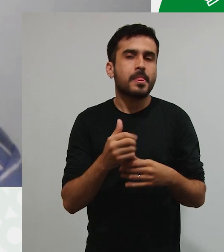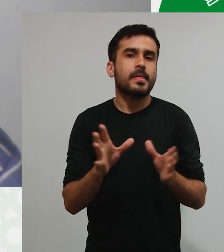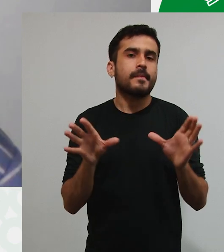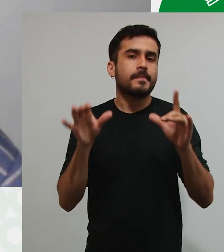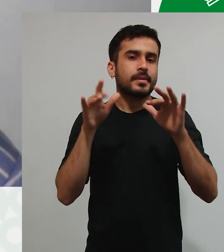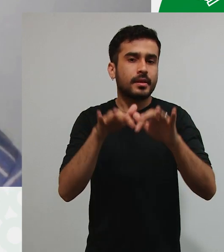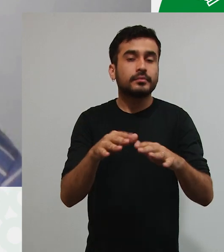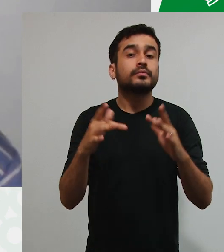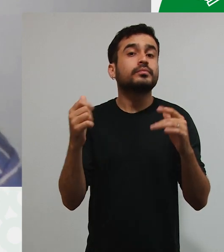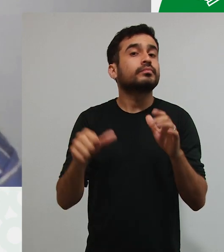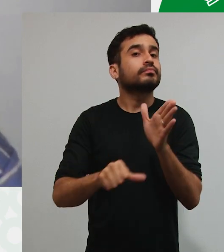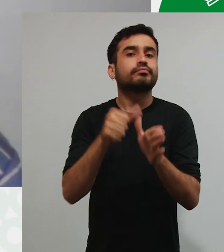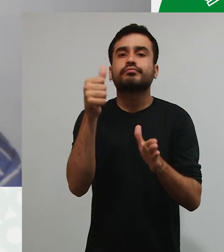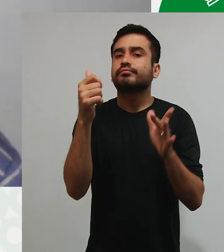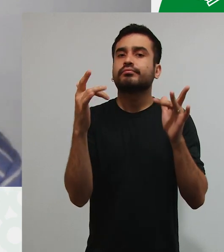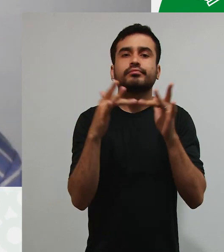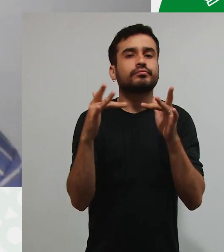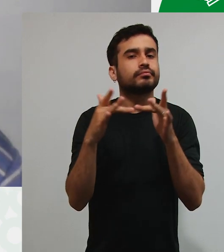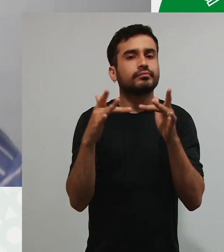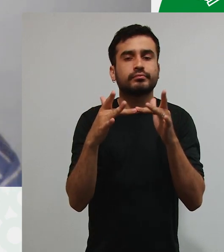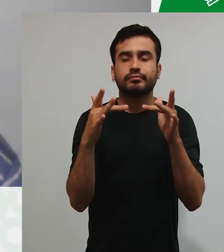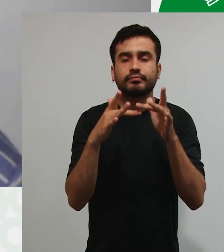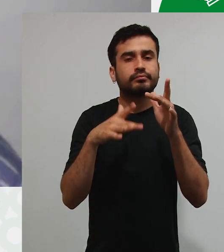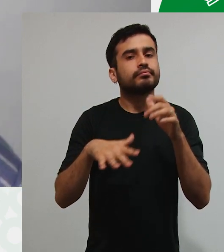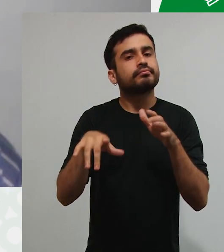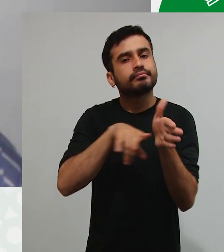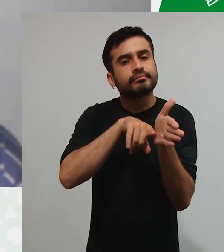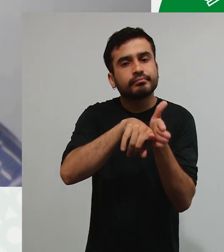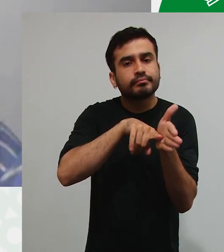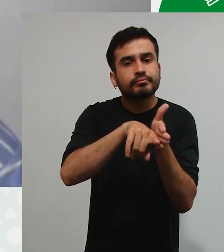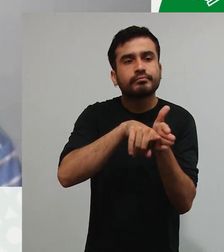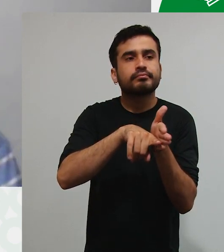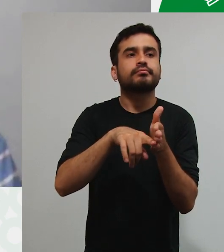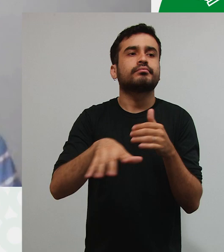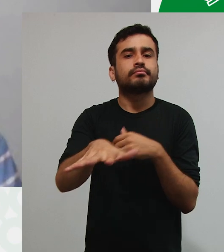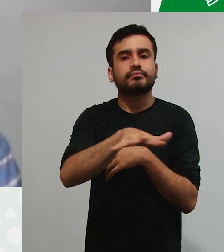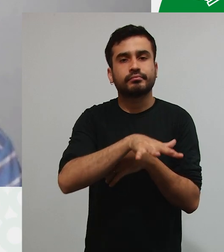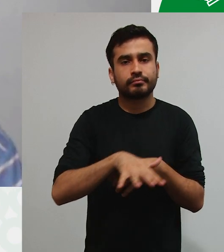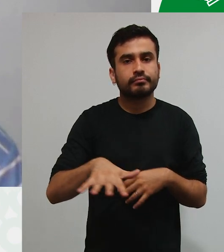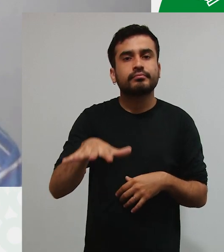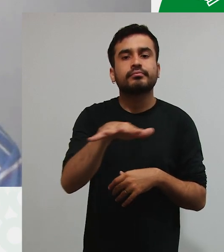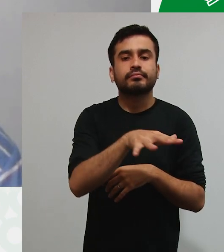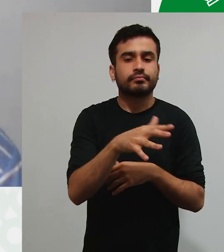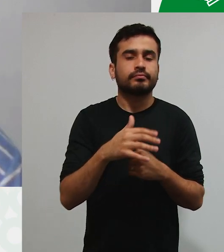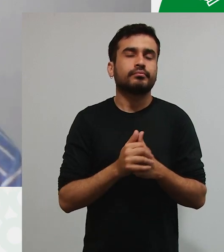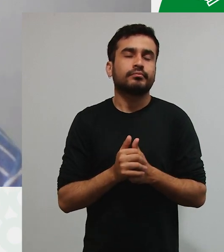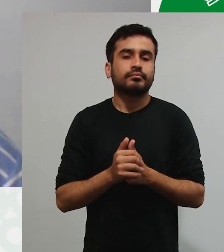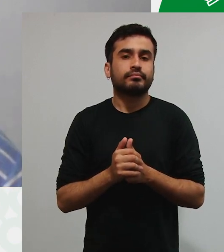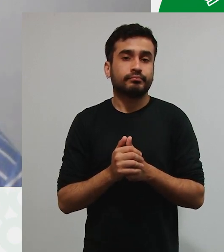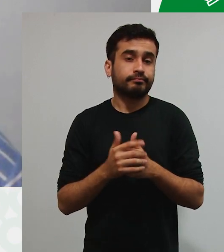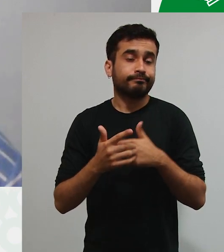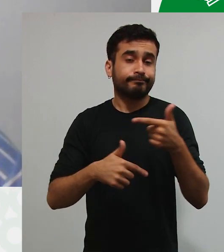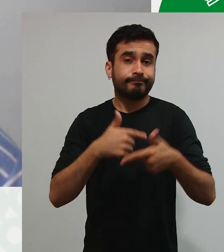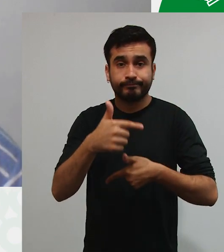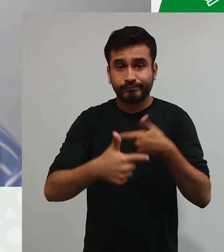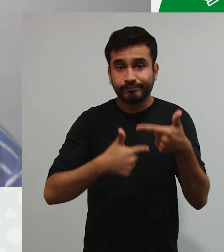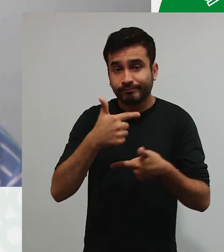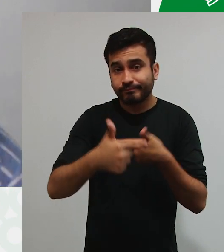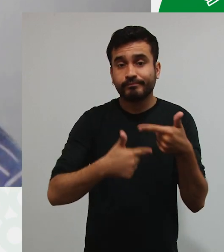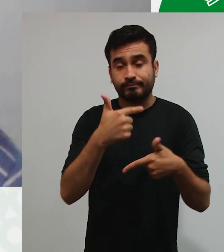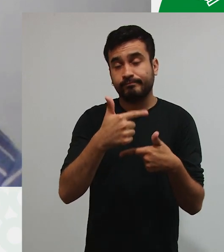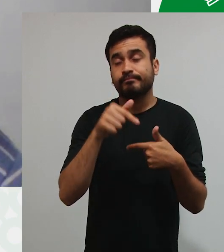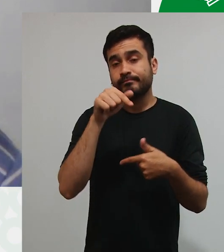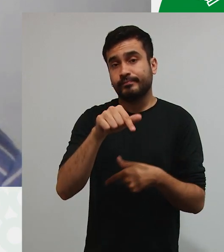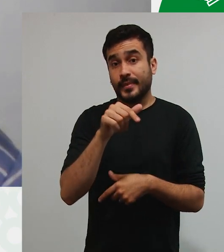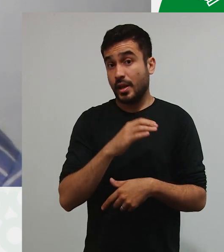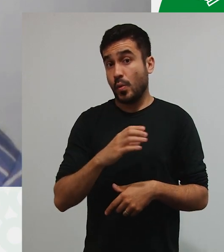Atuei aí como educador social, como coordenador, na verdade, da unidade de educação social de rua até